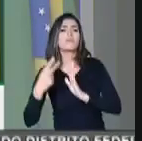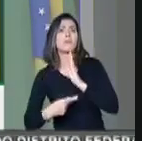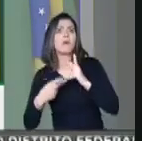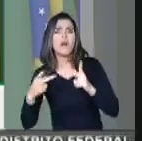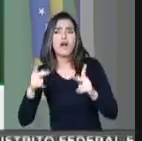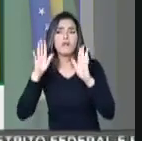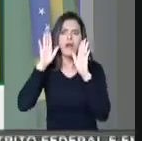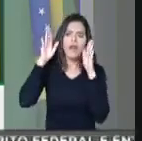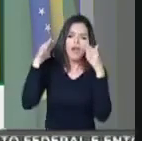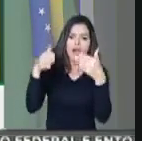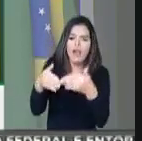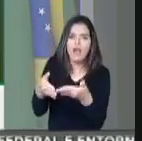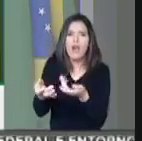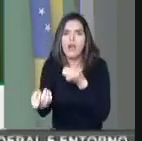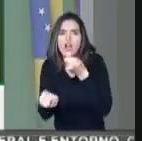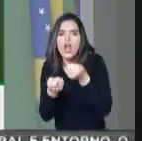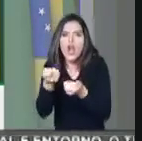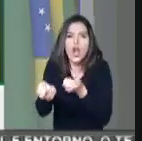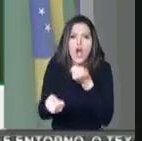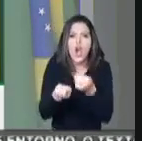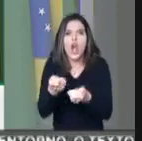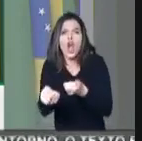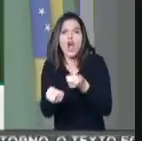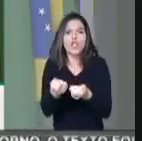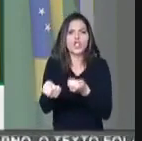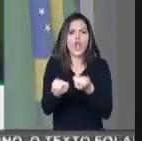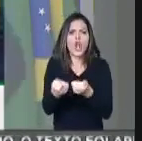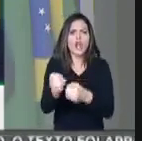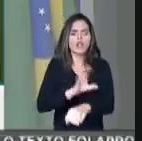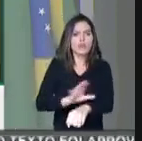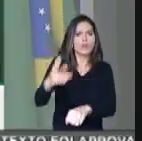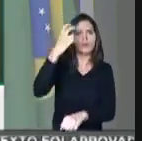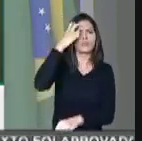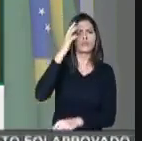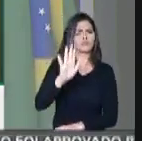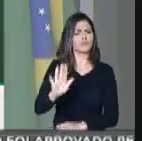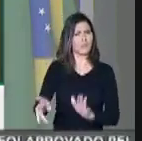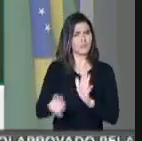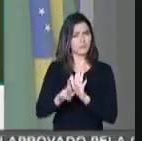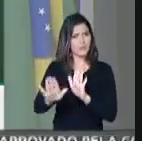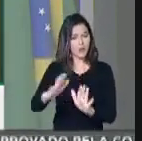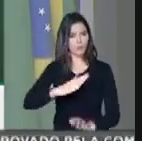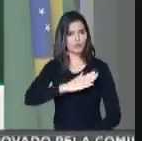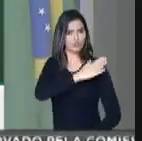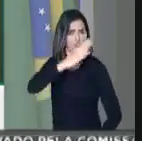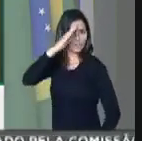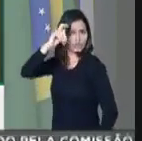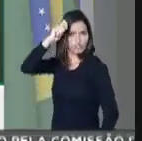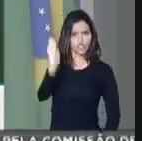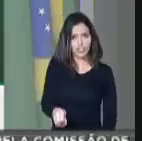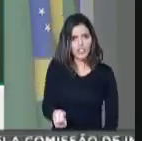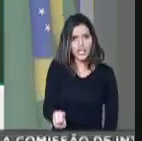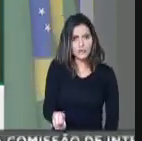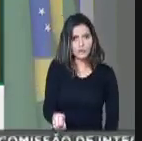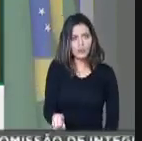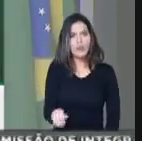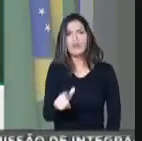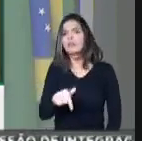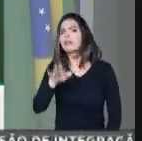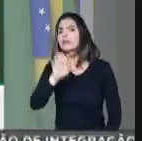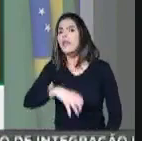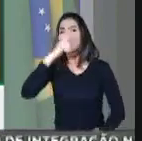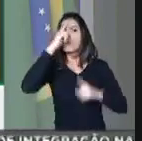um direcionamento das políticas culturais. Ora, senhores, isso é próprio de ditadura. Quem direciona a